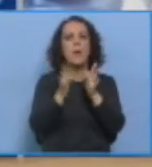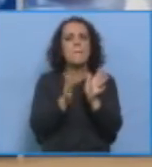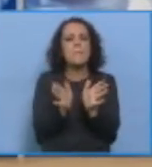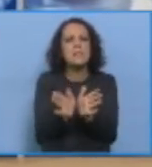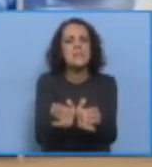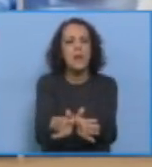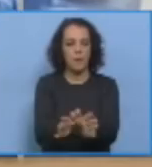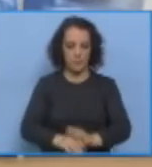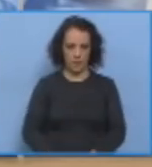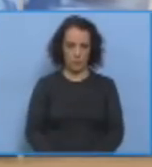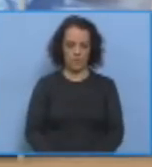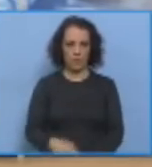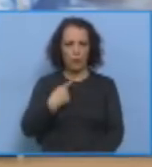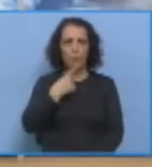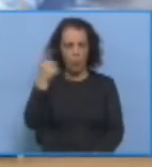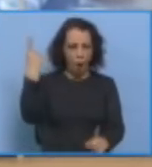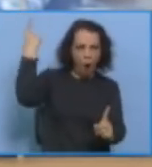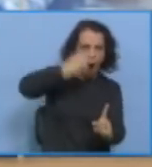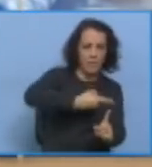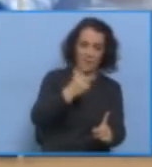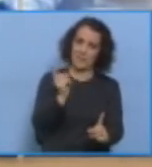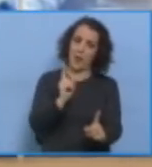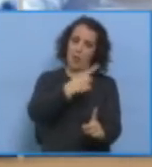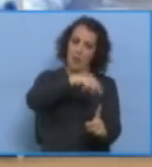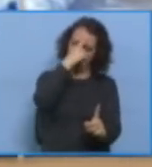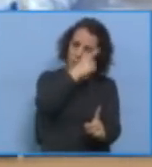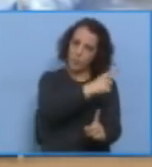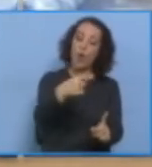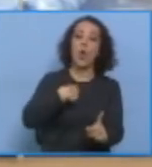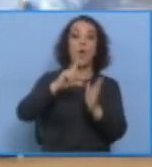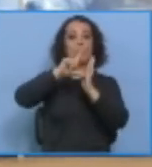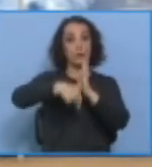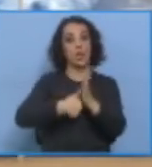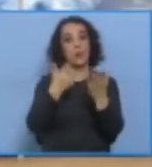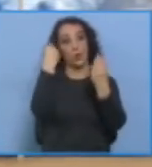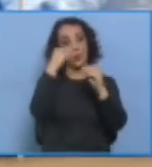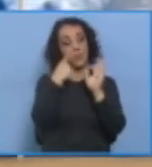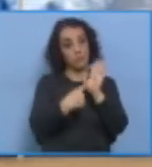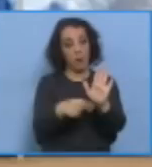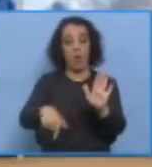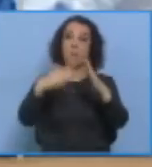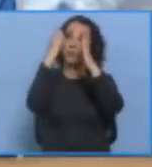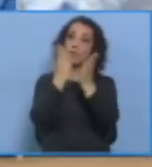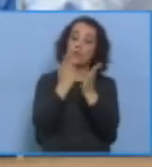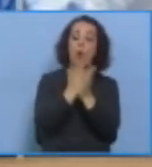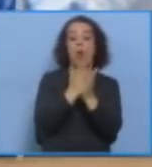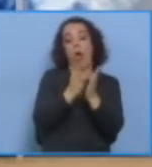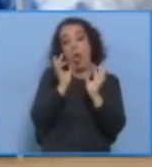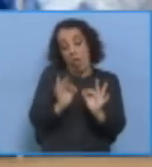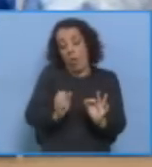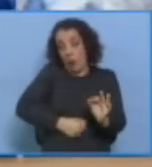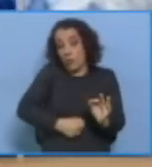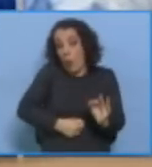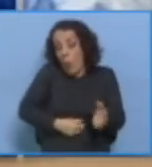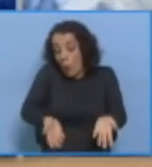Alguém força alguém a... Não, as pessoas quando vão já sabem. E quando apresentamos o projeto educativo, olha, a nossa escola é uma escola católica e,